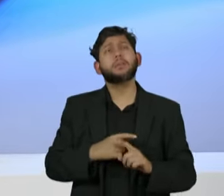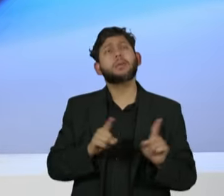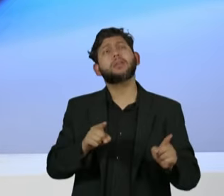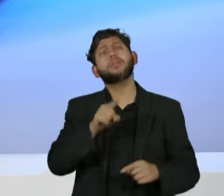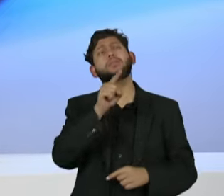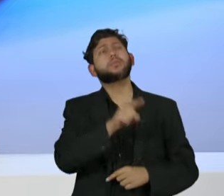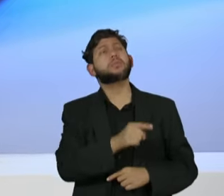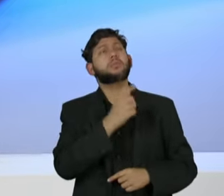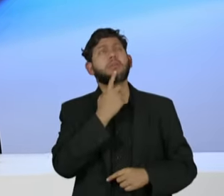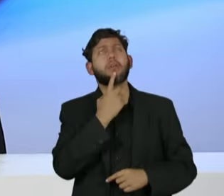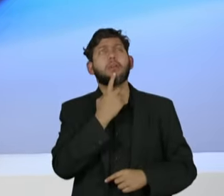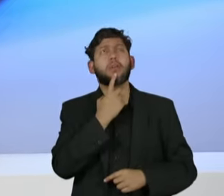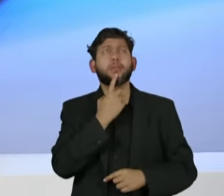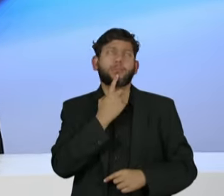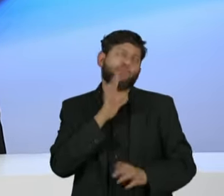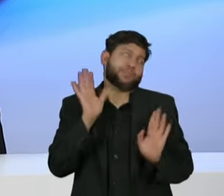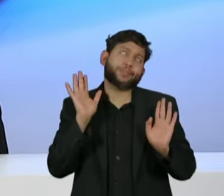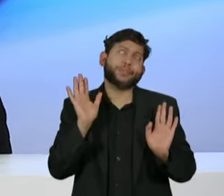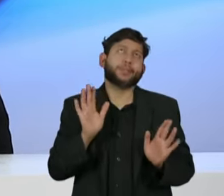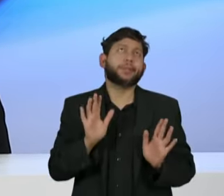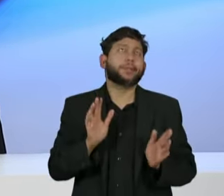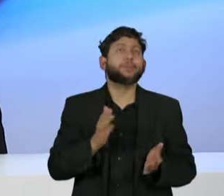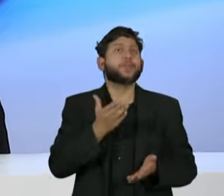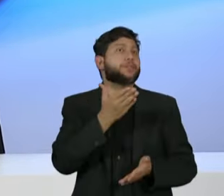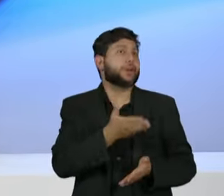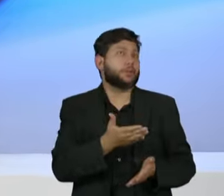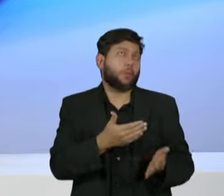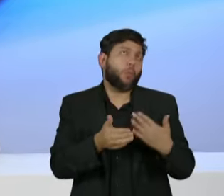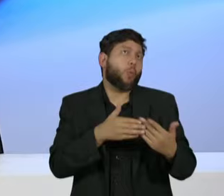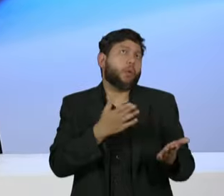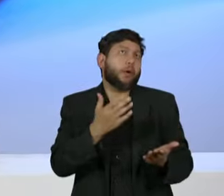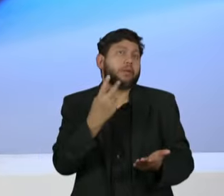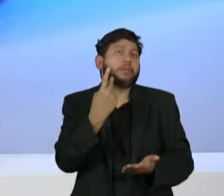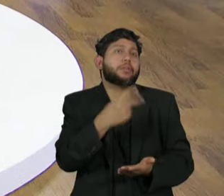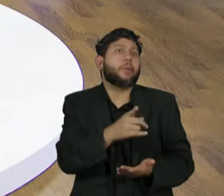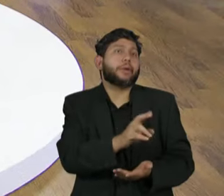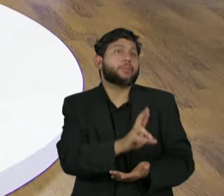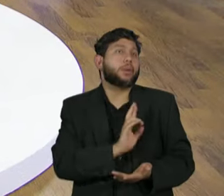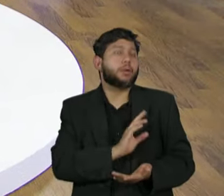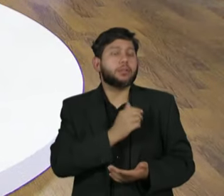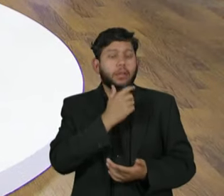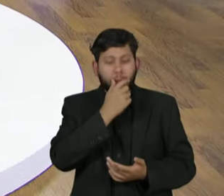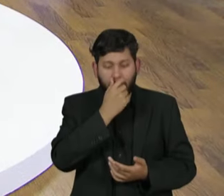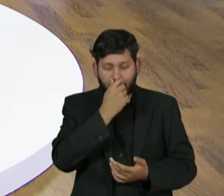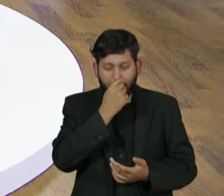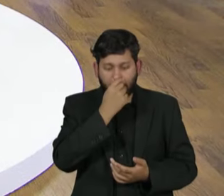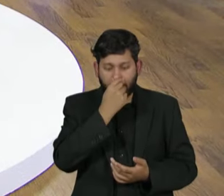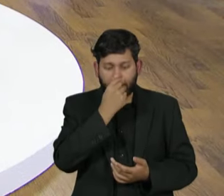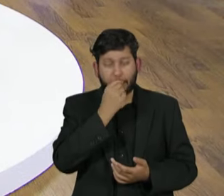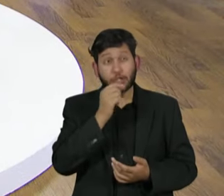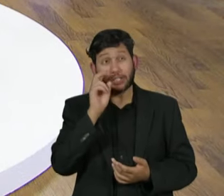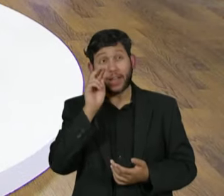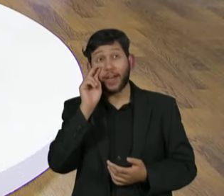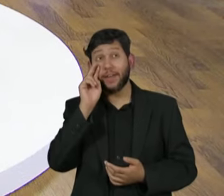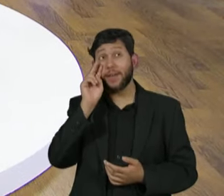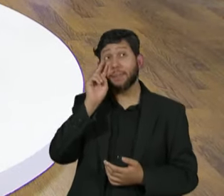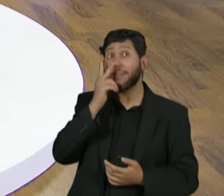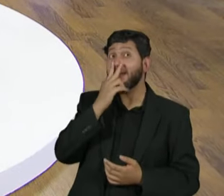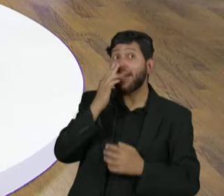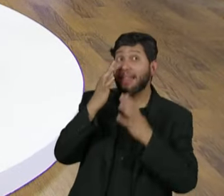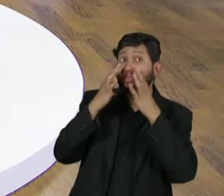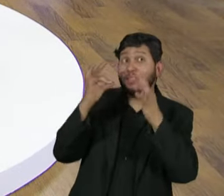caso de você acha bom enfim seja qual for a linha da sua resposta a gente tá olhando para Europa